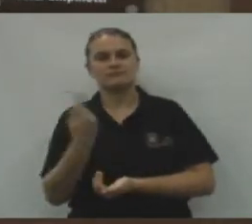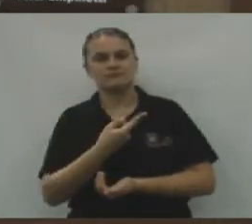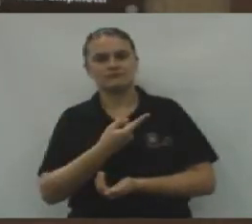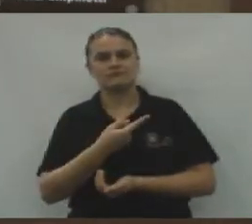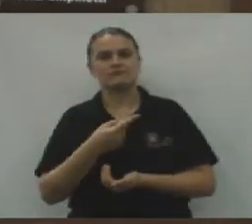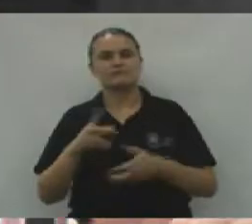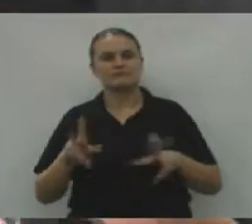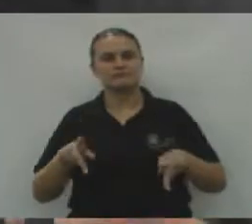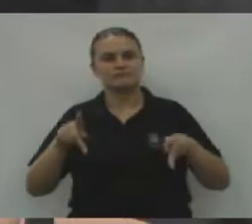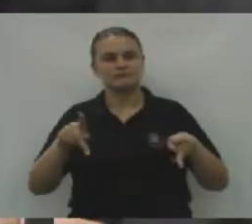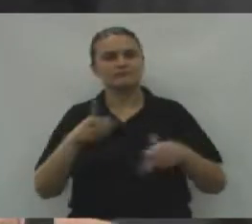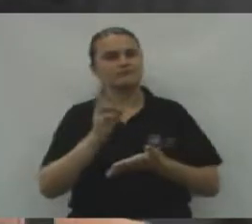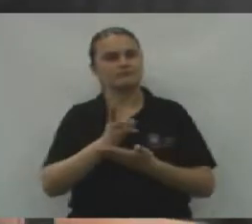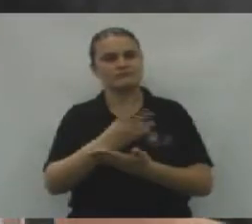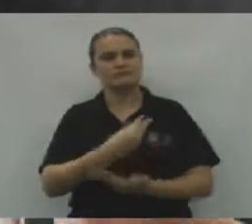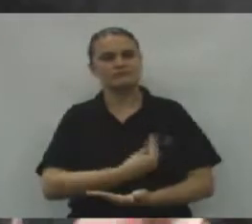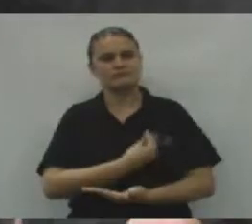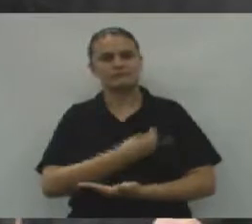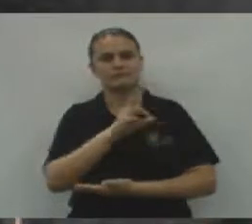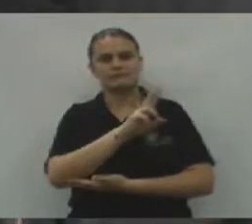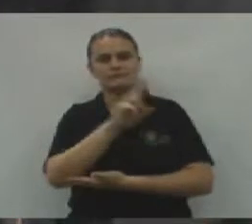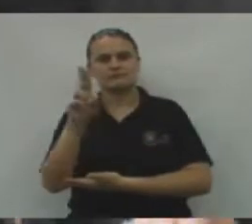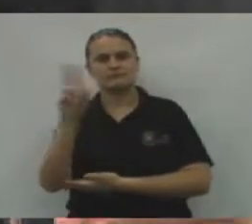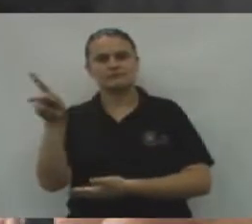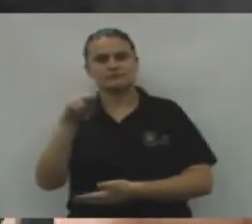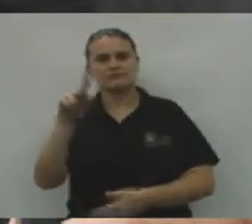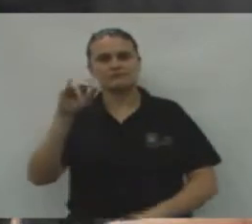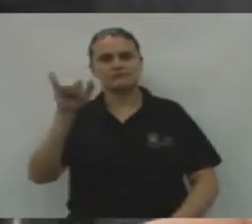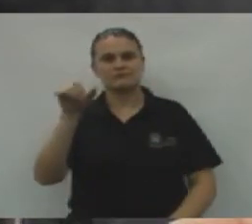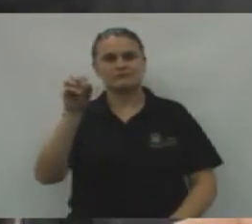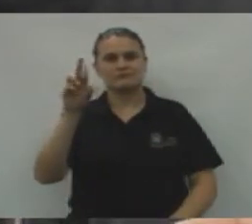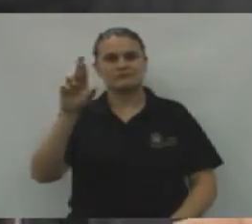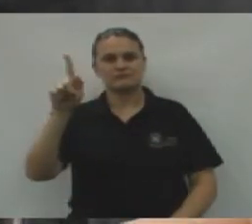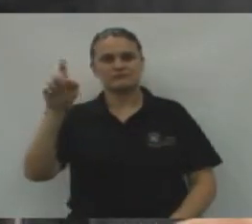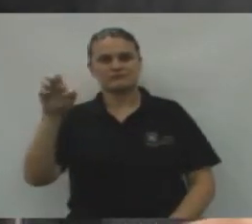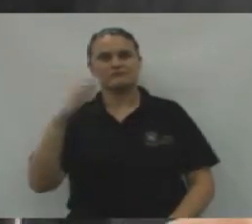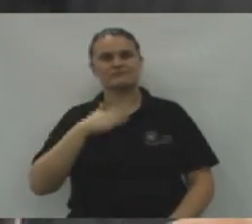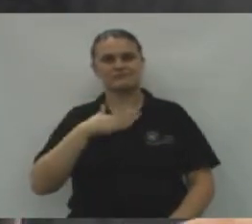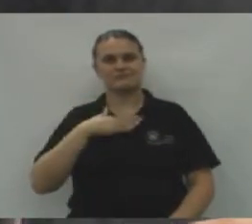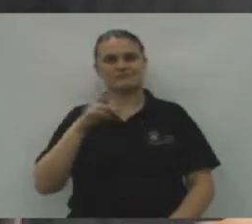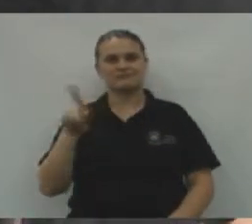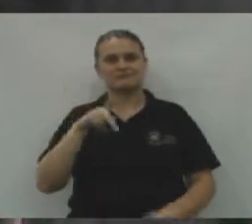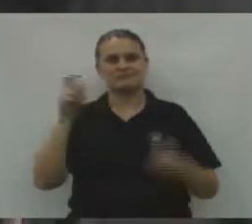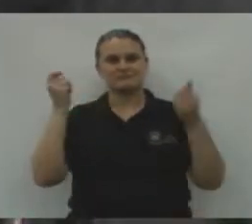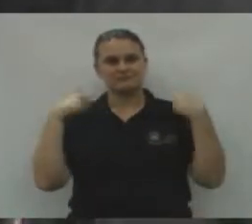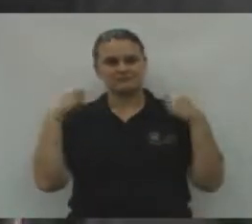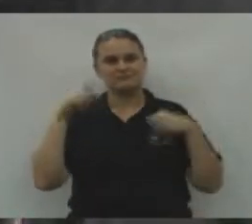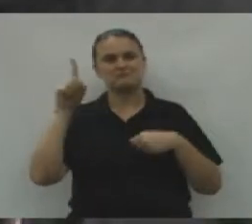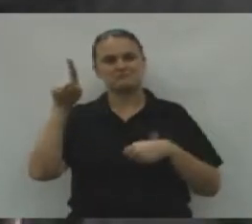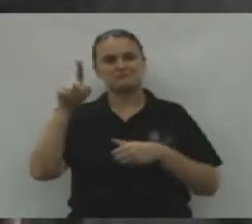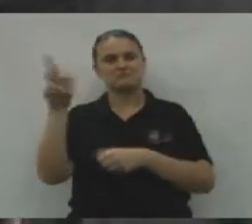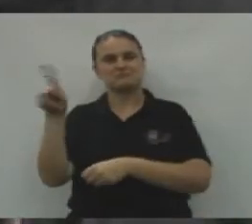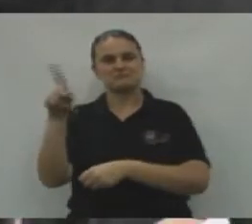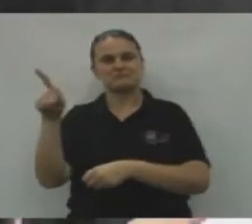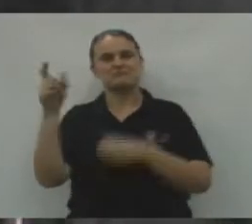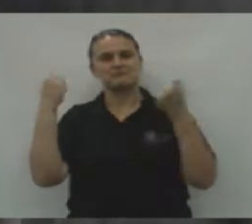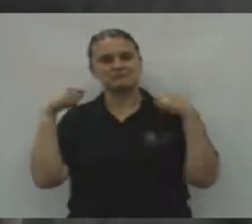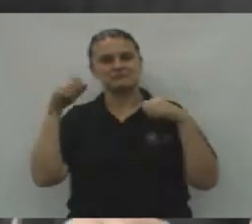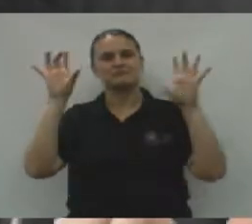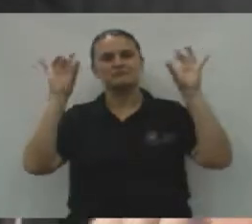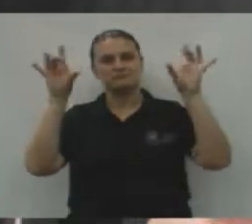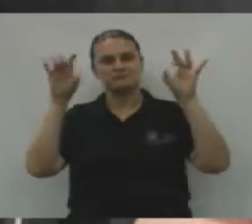aqui presente, em nome do professor Jorge Schwartz, meu professor de educação física, referência paranaense